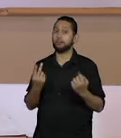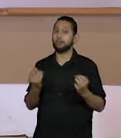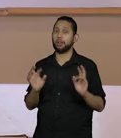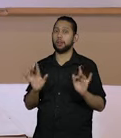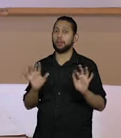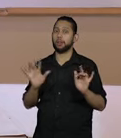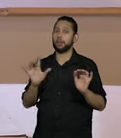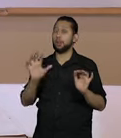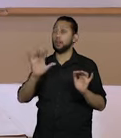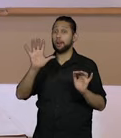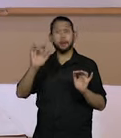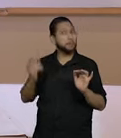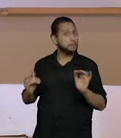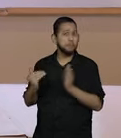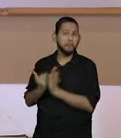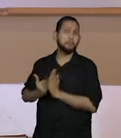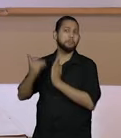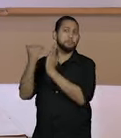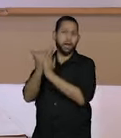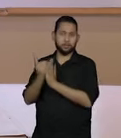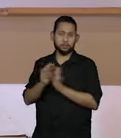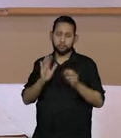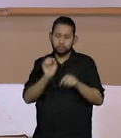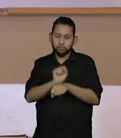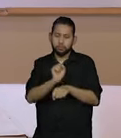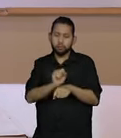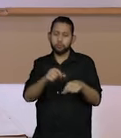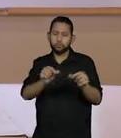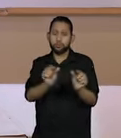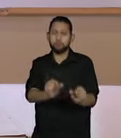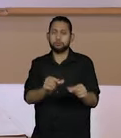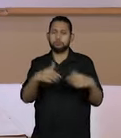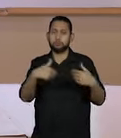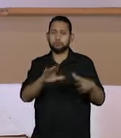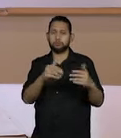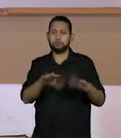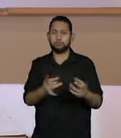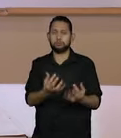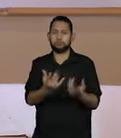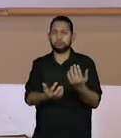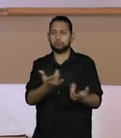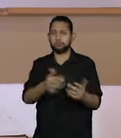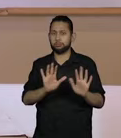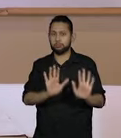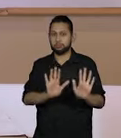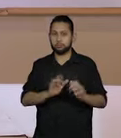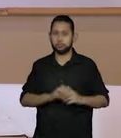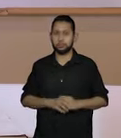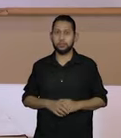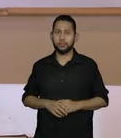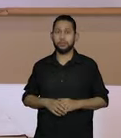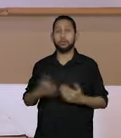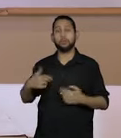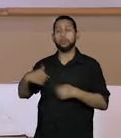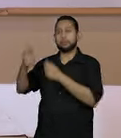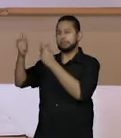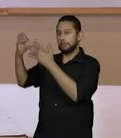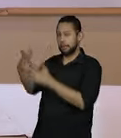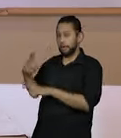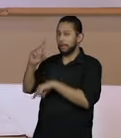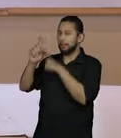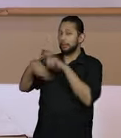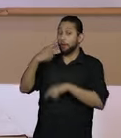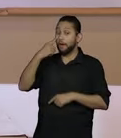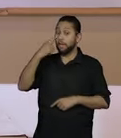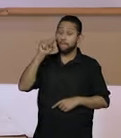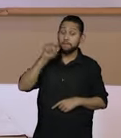Então, a gente vai deixar os dois aqui. E agora a gente vai para a explicação e